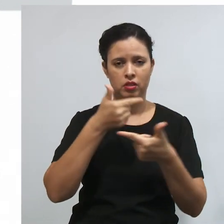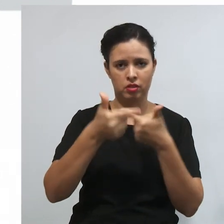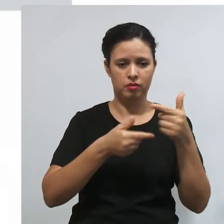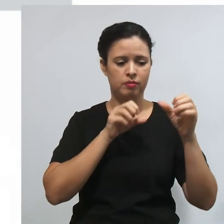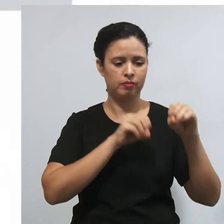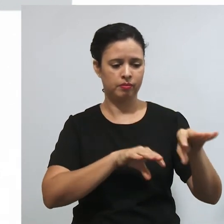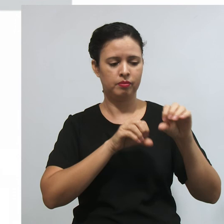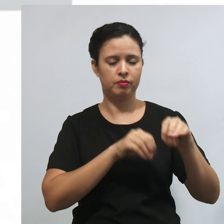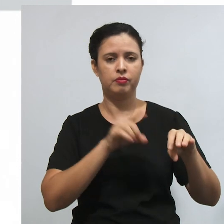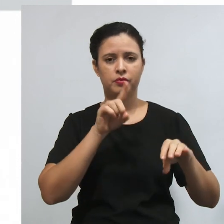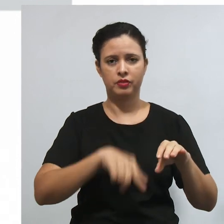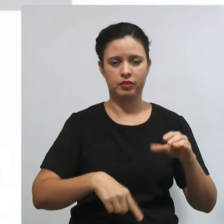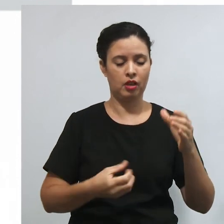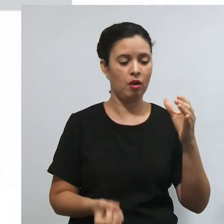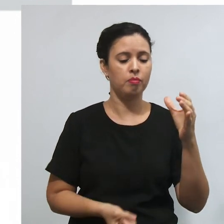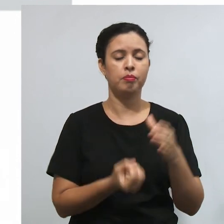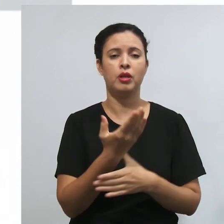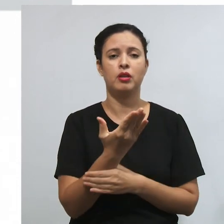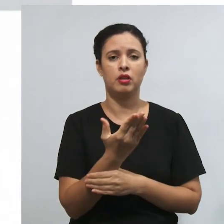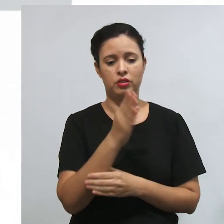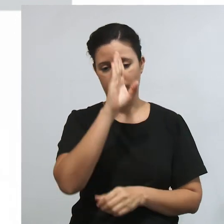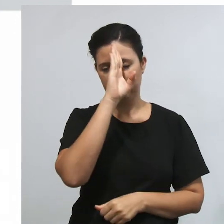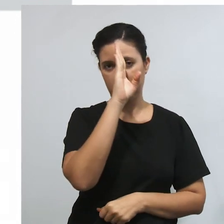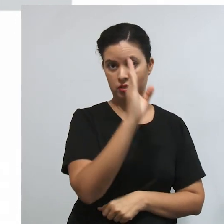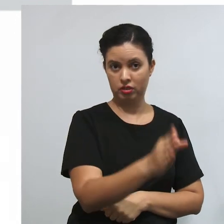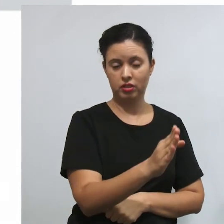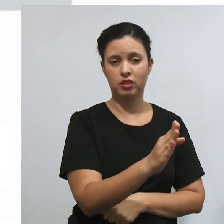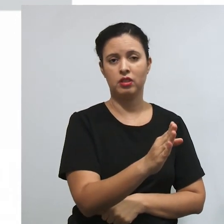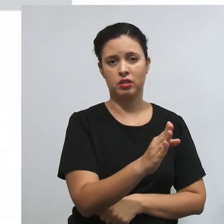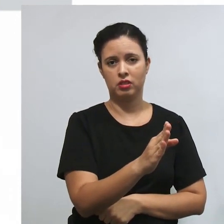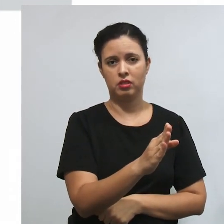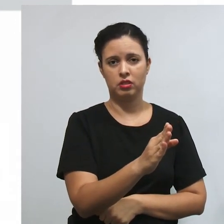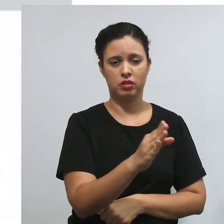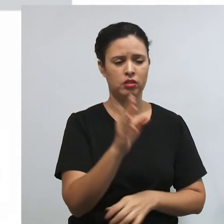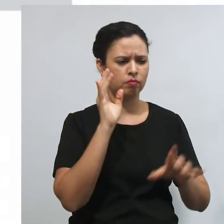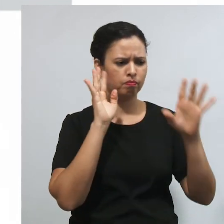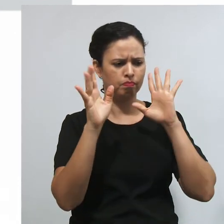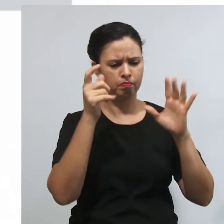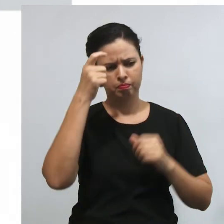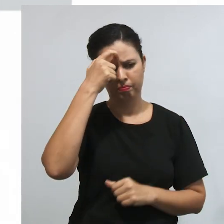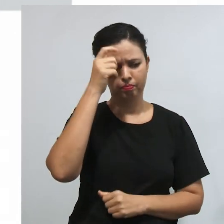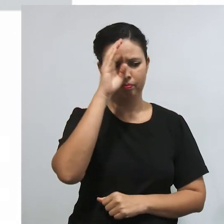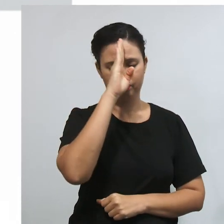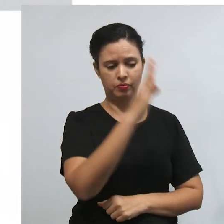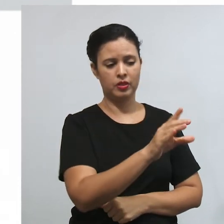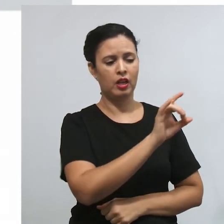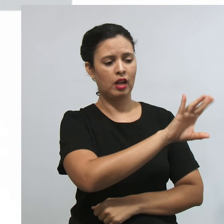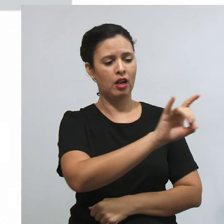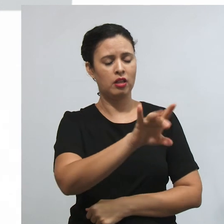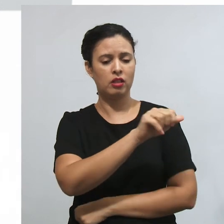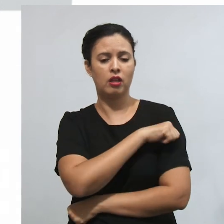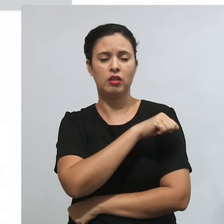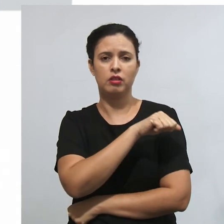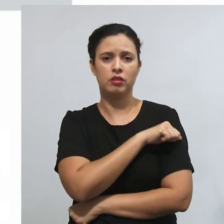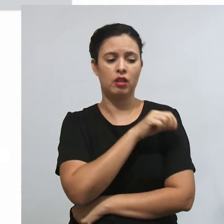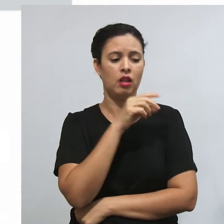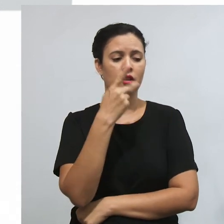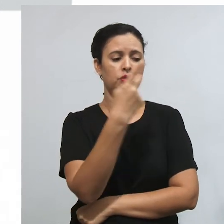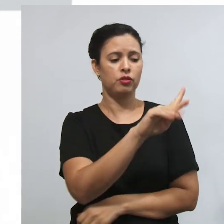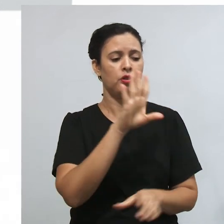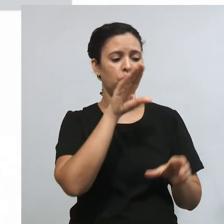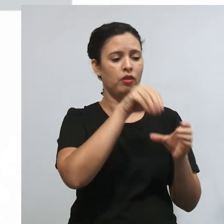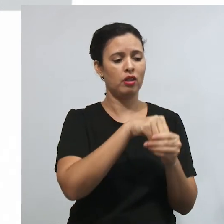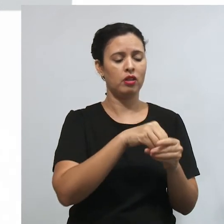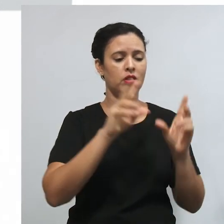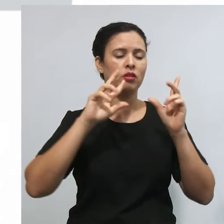educativo é um ato de produzir, direta e intencionalmente em cada indivíduo singular a